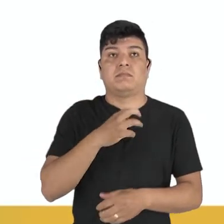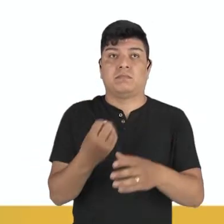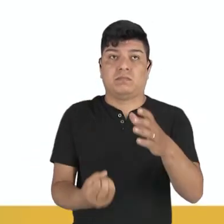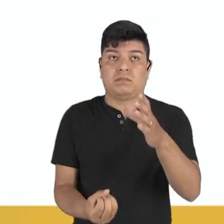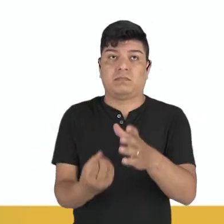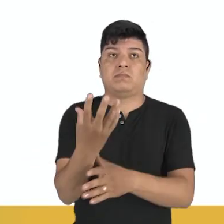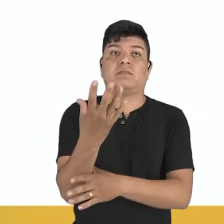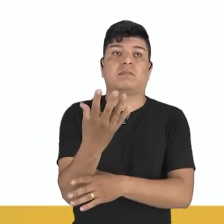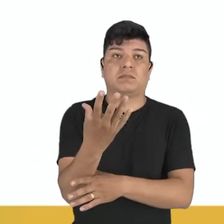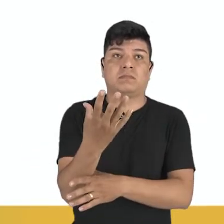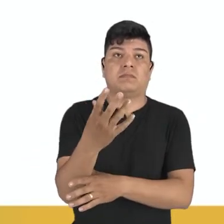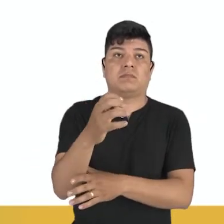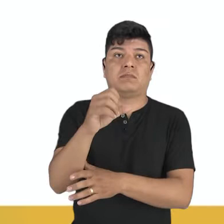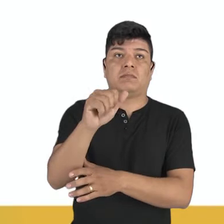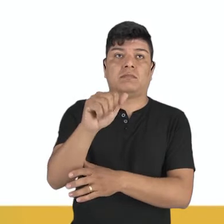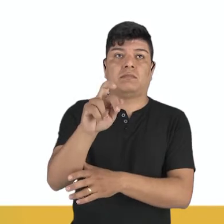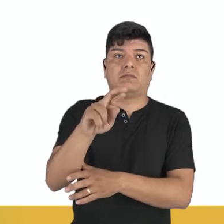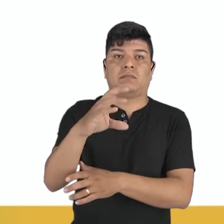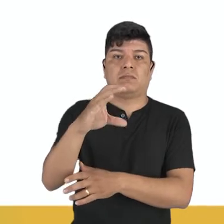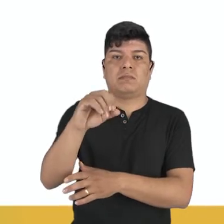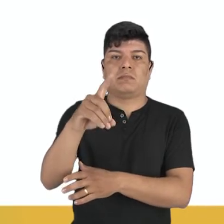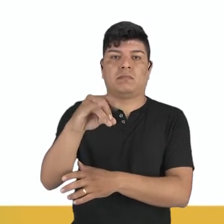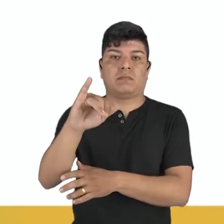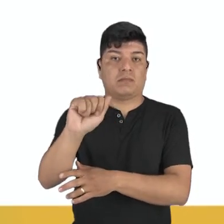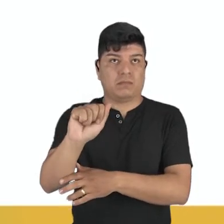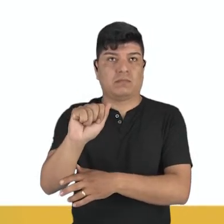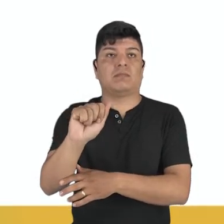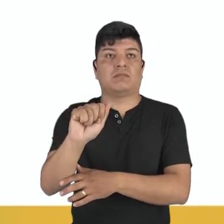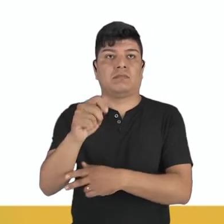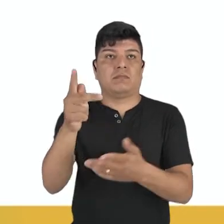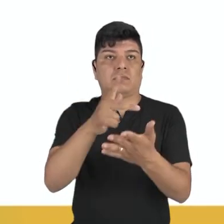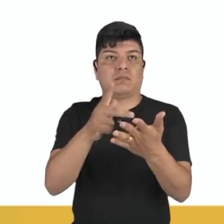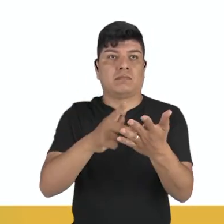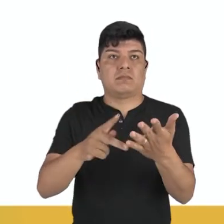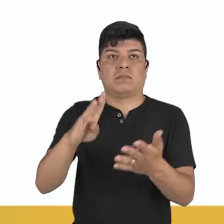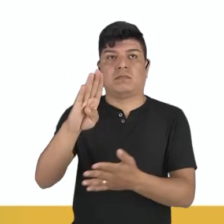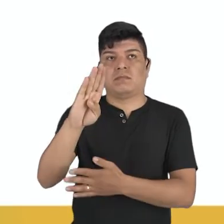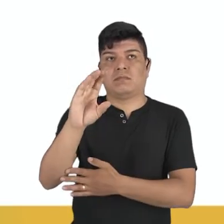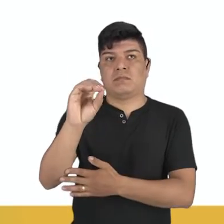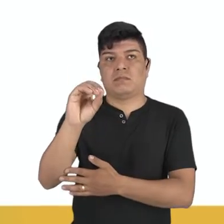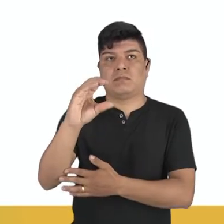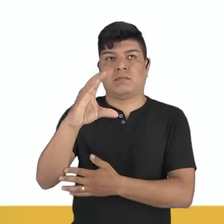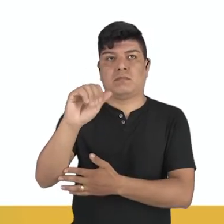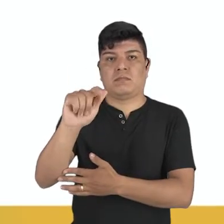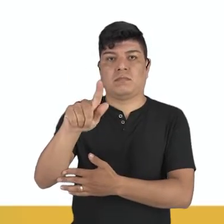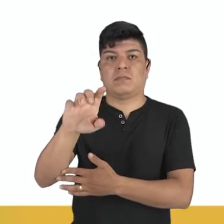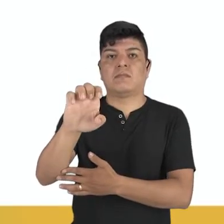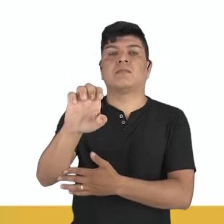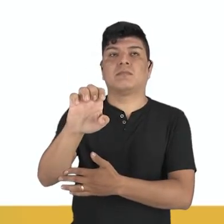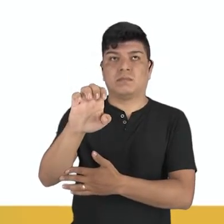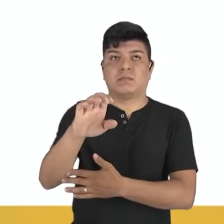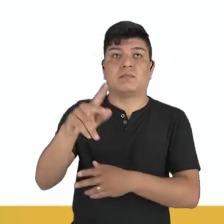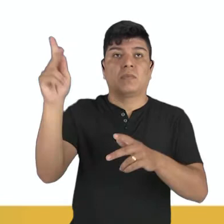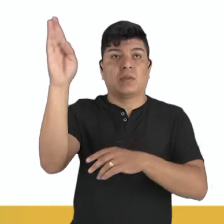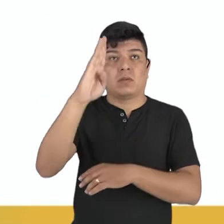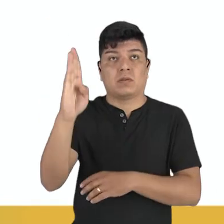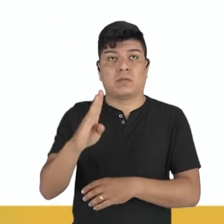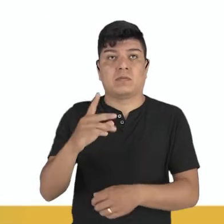fundação da Arcádia Lusitana com a poesia de Bocage e no Brasil